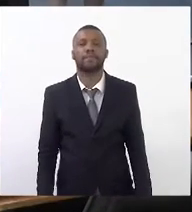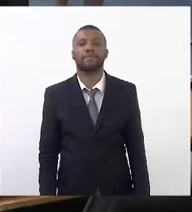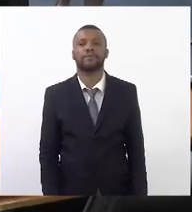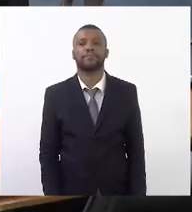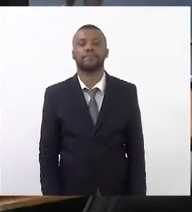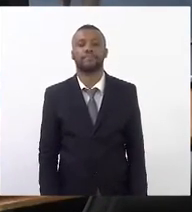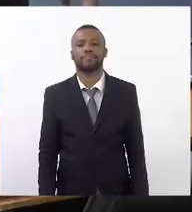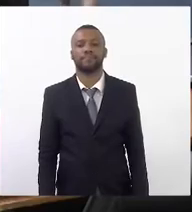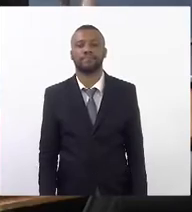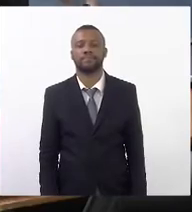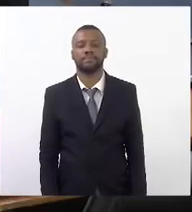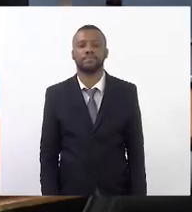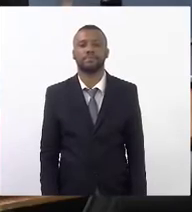Alô.